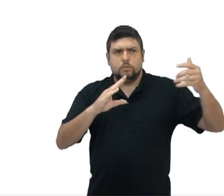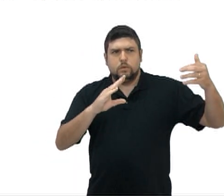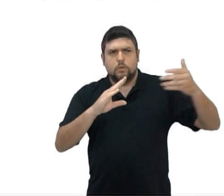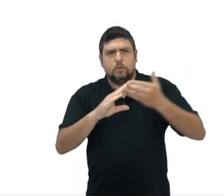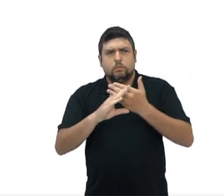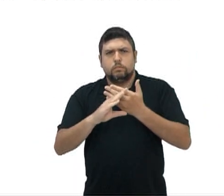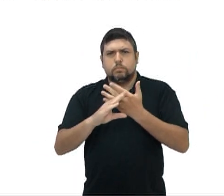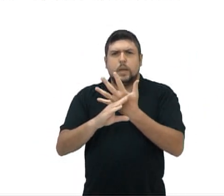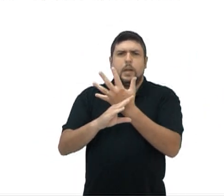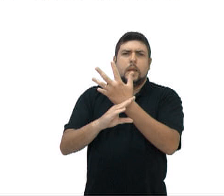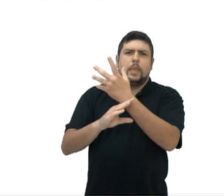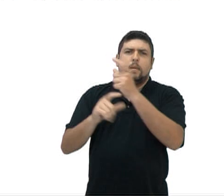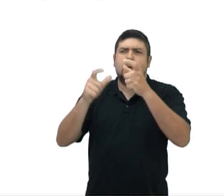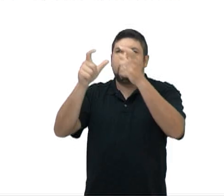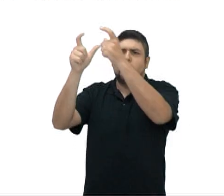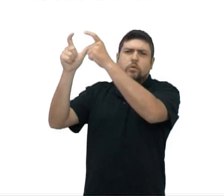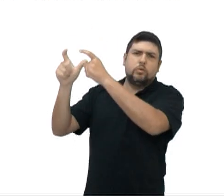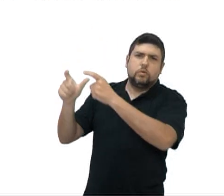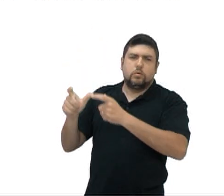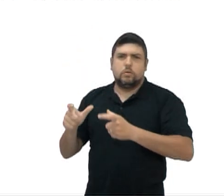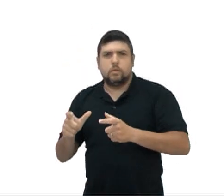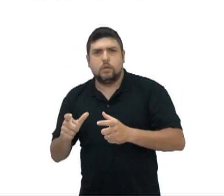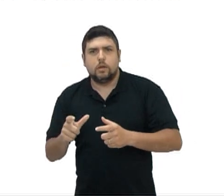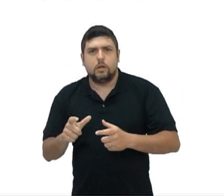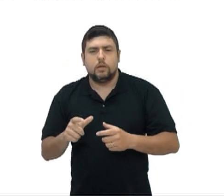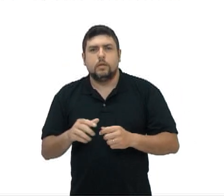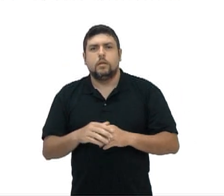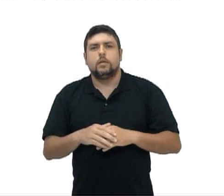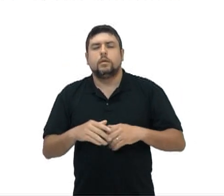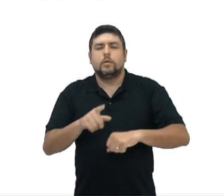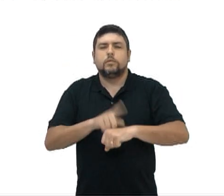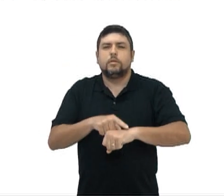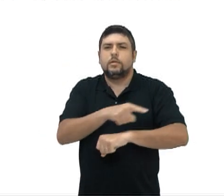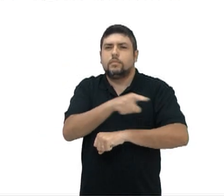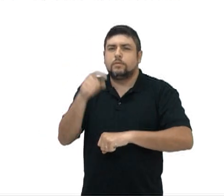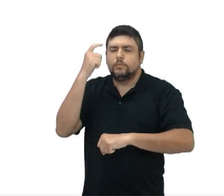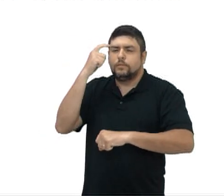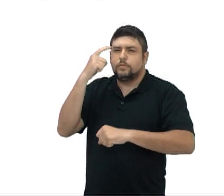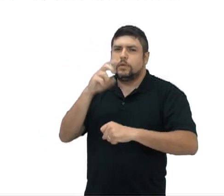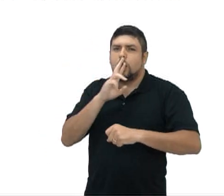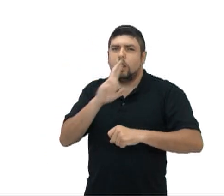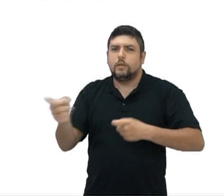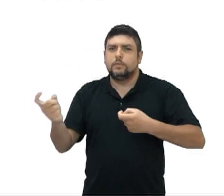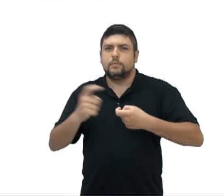diferentes, causando a percepção das cores. Então, um momentinho para vocês responderem essa questão.